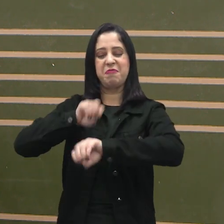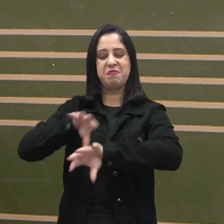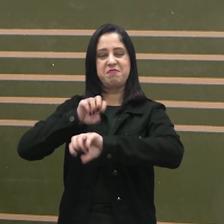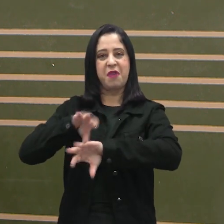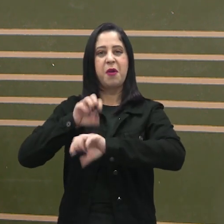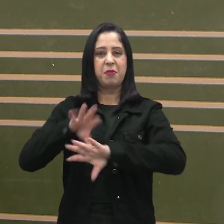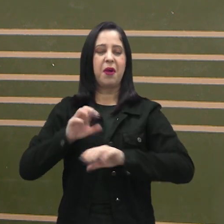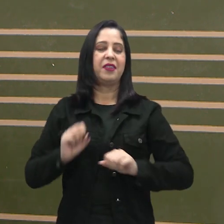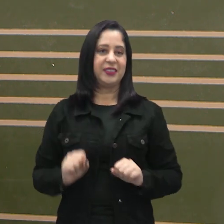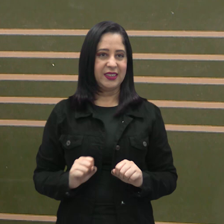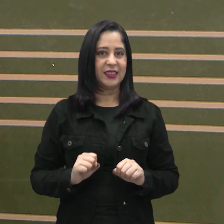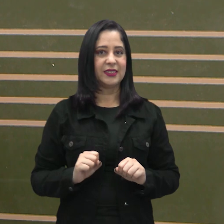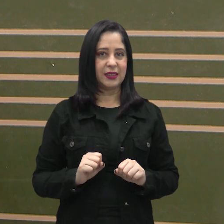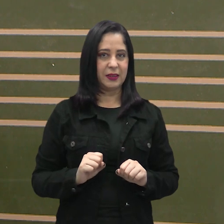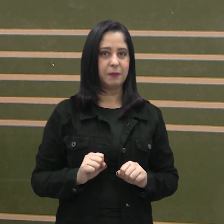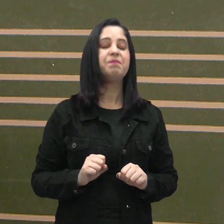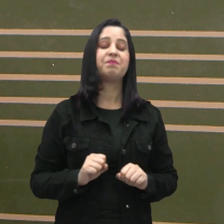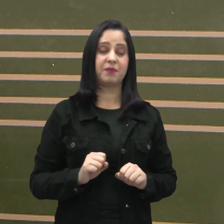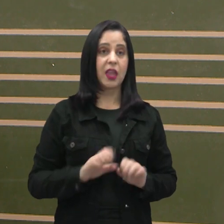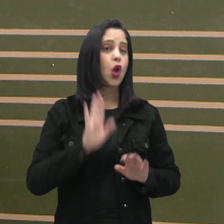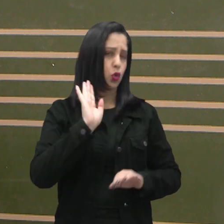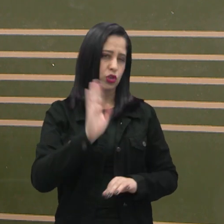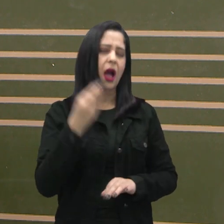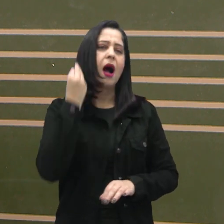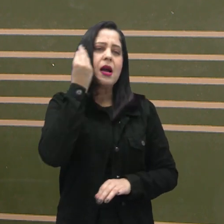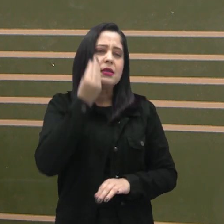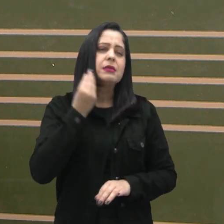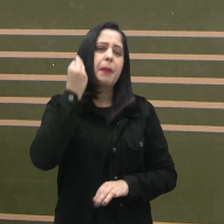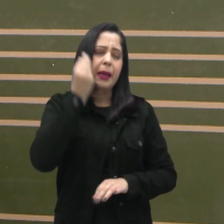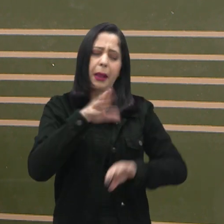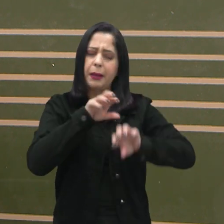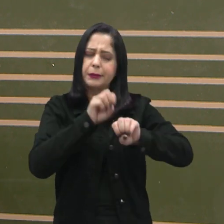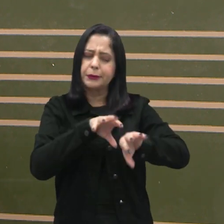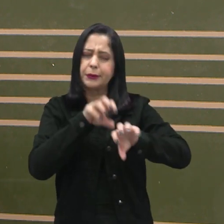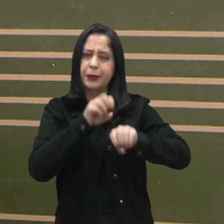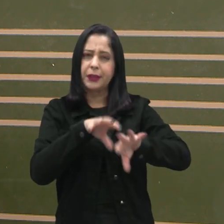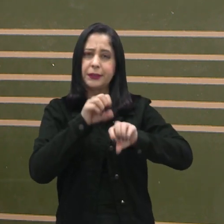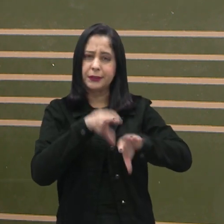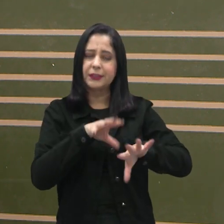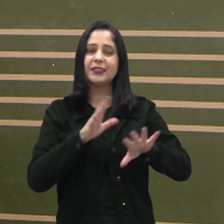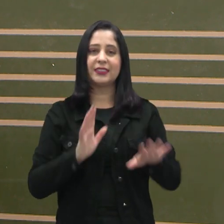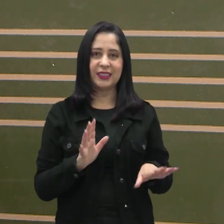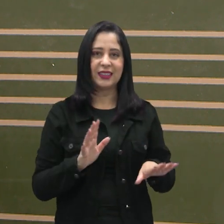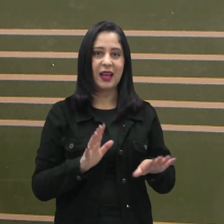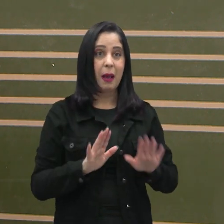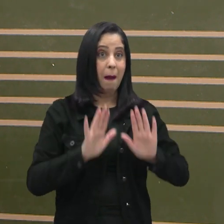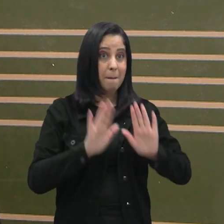Já dei aula antes, né? E tinha essa experiência já no trompete, na sala